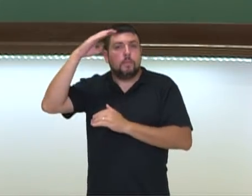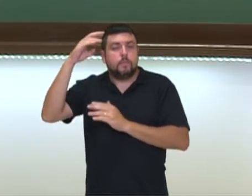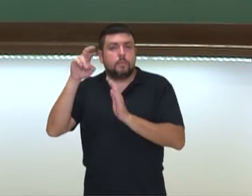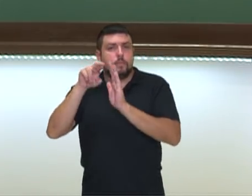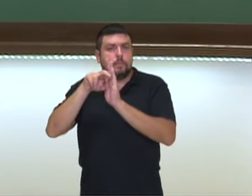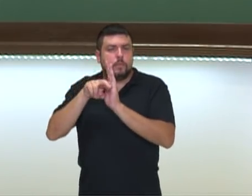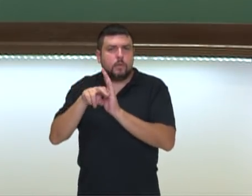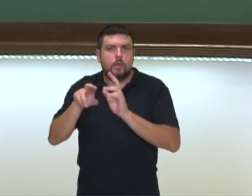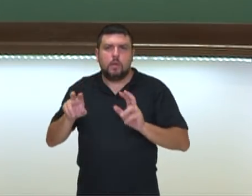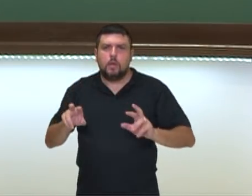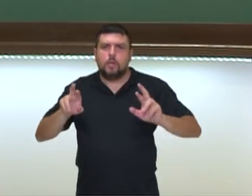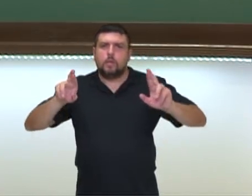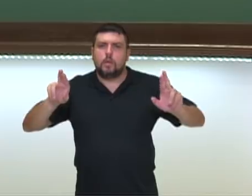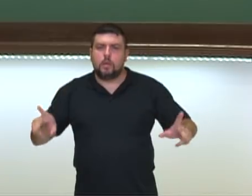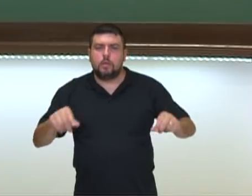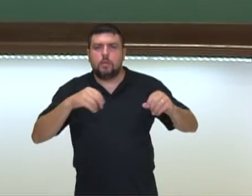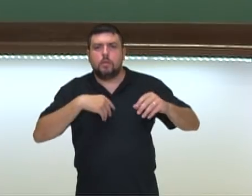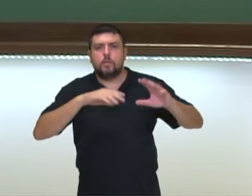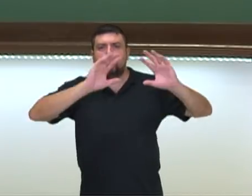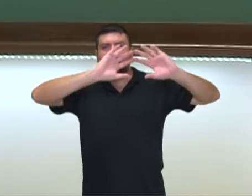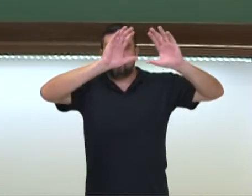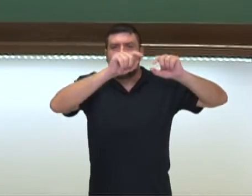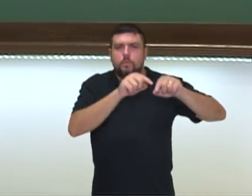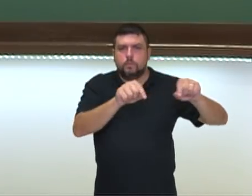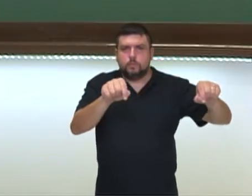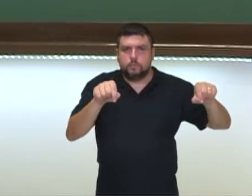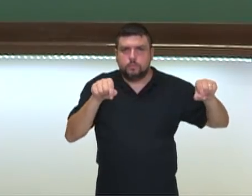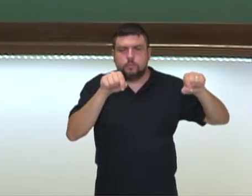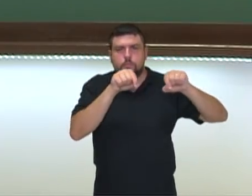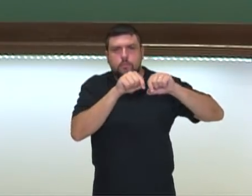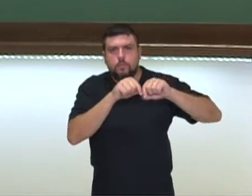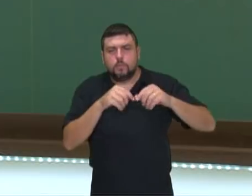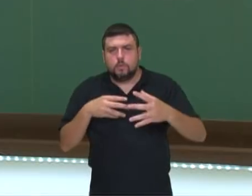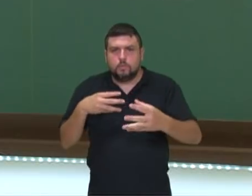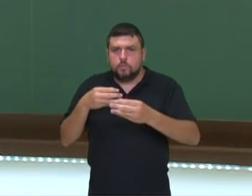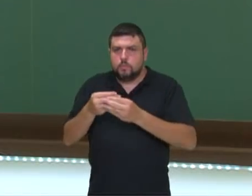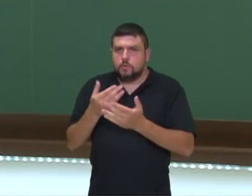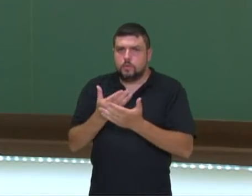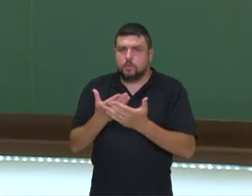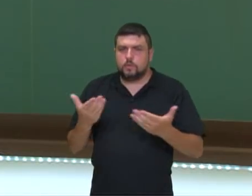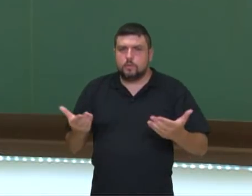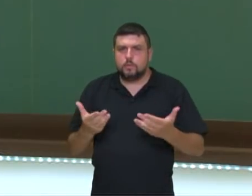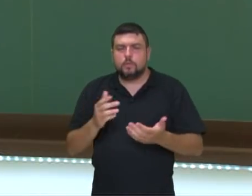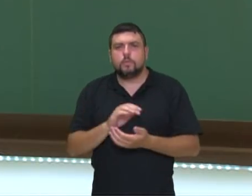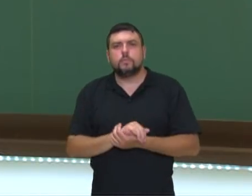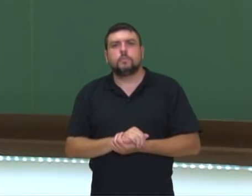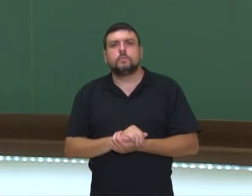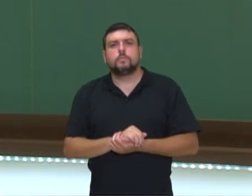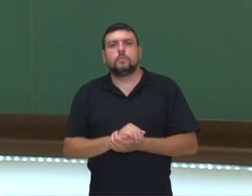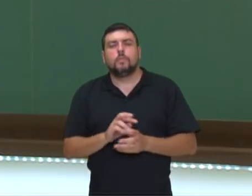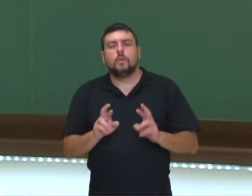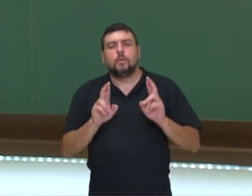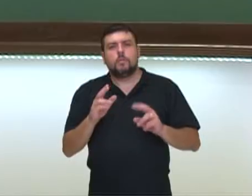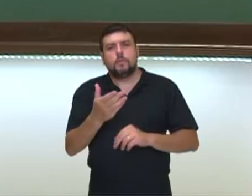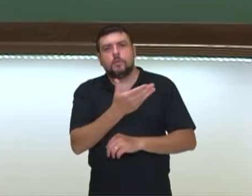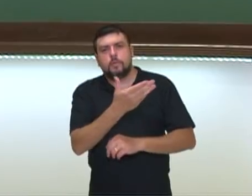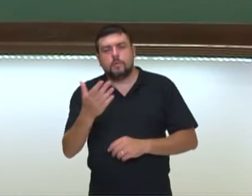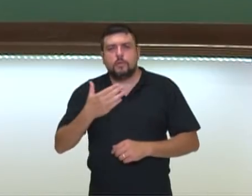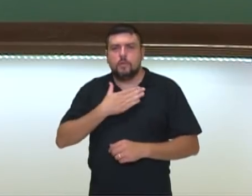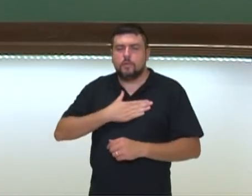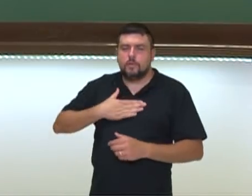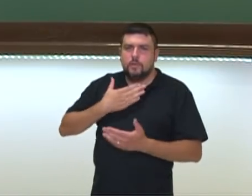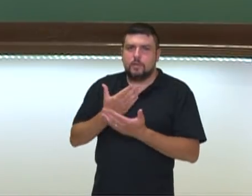são diferentes em relação ao vôlei de quadra, nós vimos aí na aula de hoje, certo? Então espero que vocês tenham gostado dessa